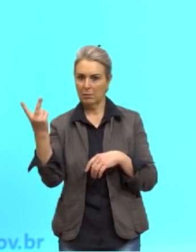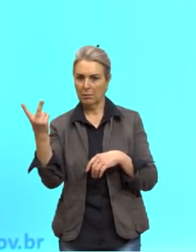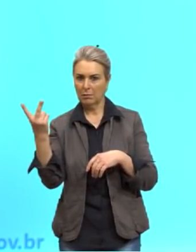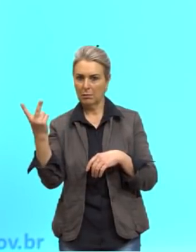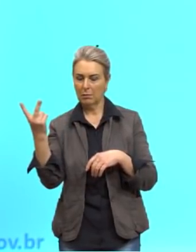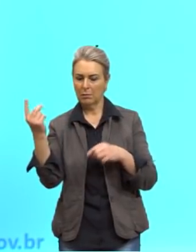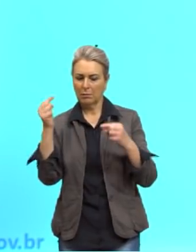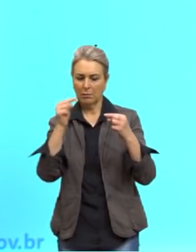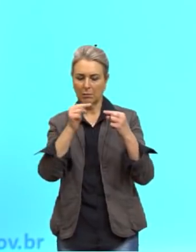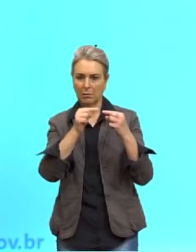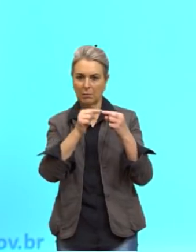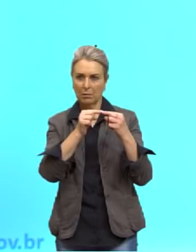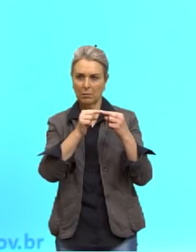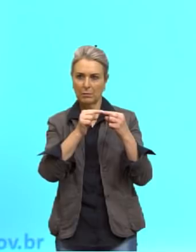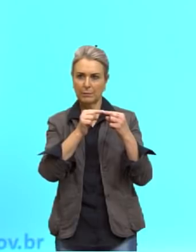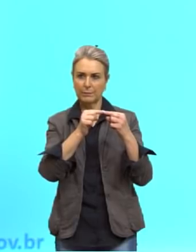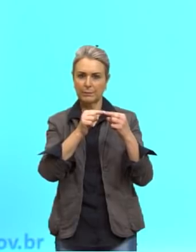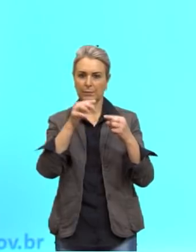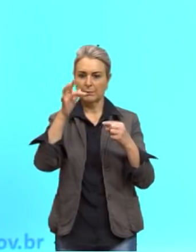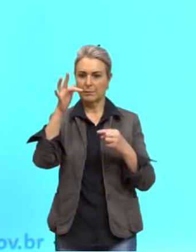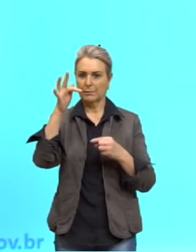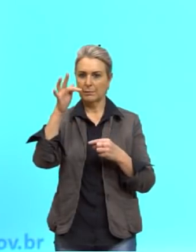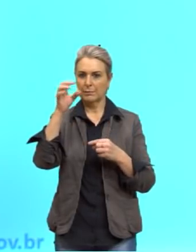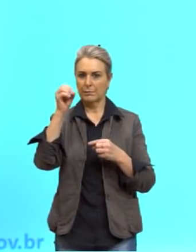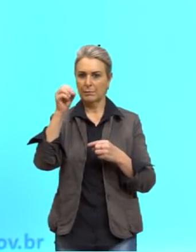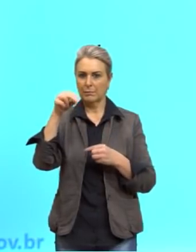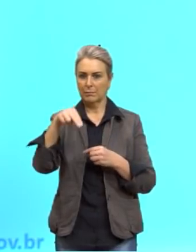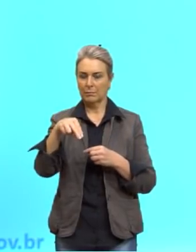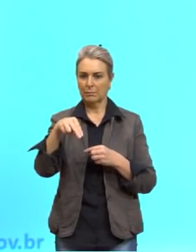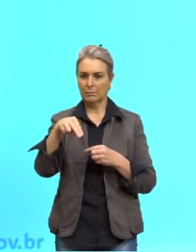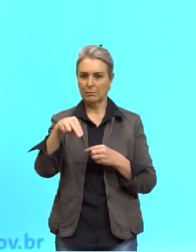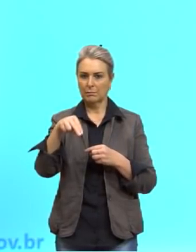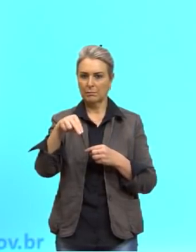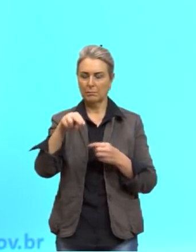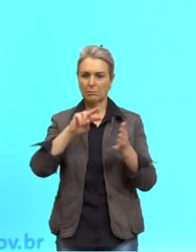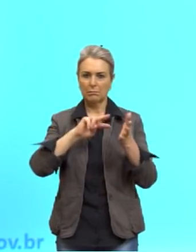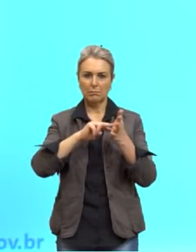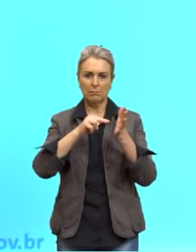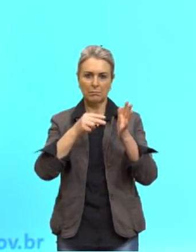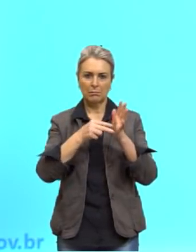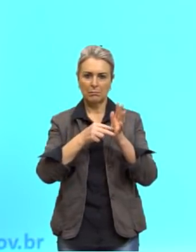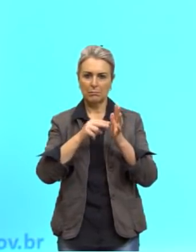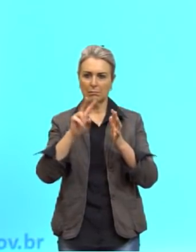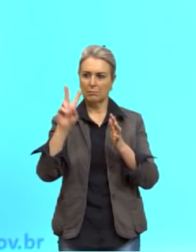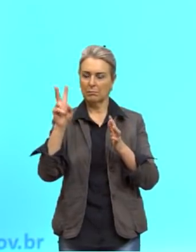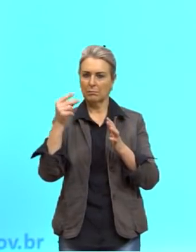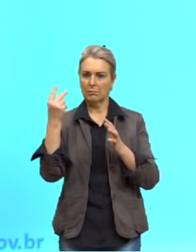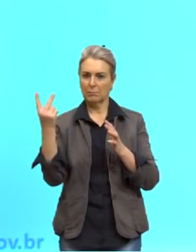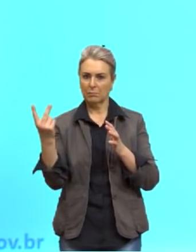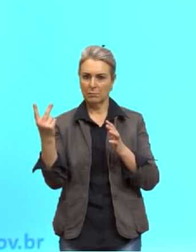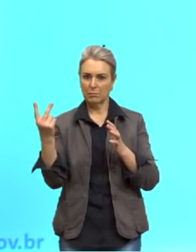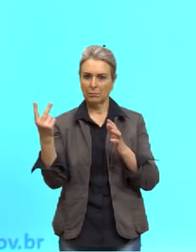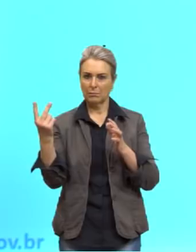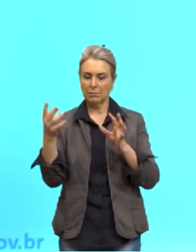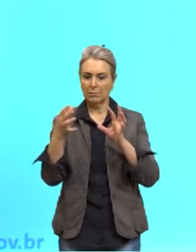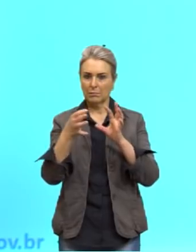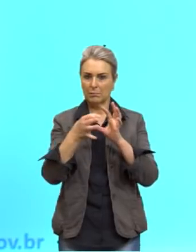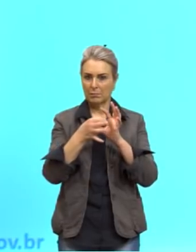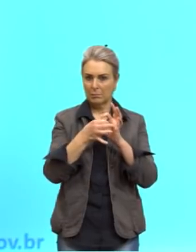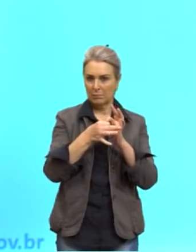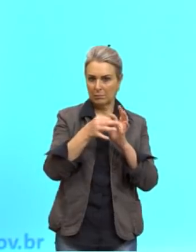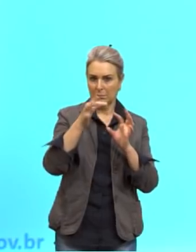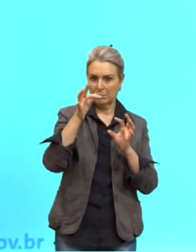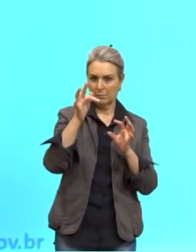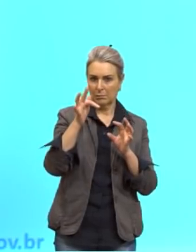ligado ao fumo h-fon o que quer dizer isso os hidrogênio ligado a flor hidrogênio ligado ao oxigênio